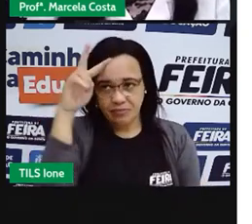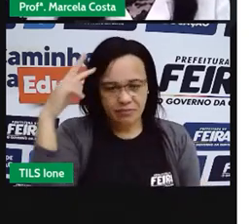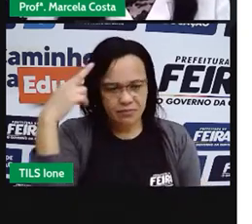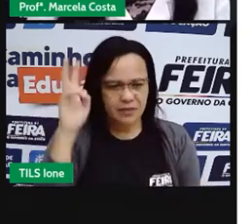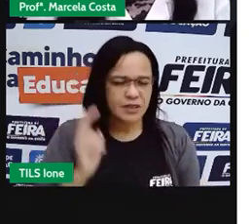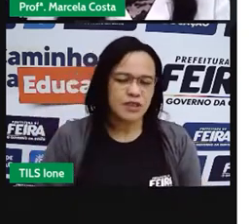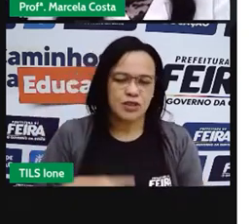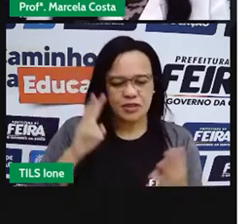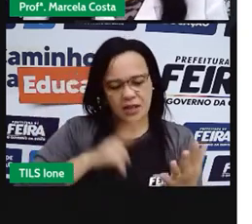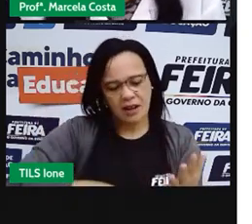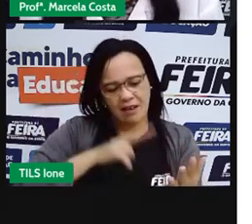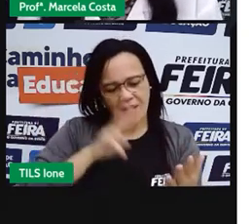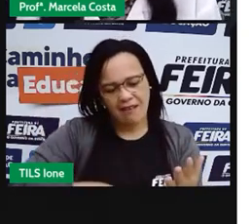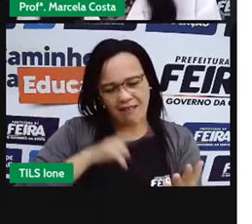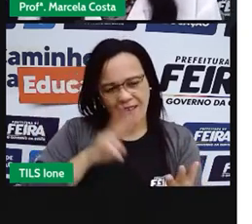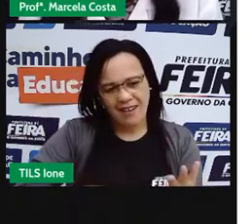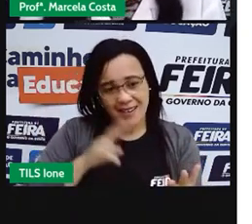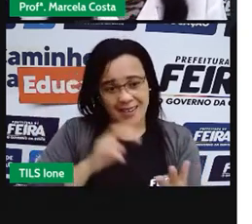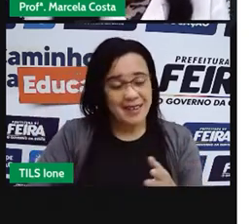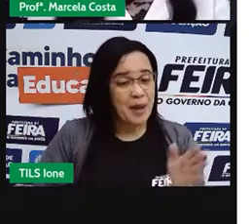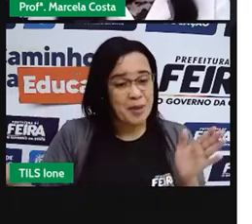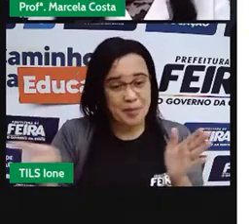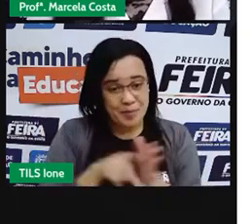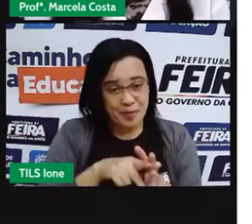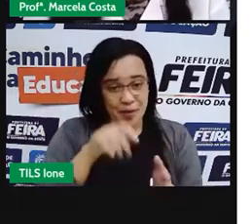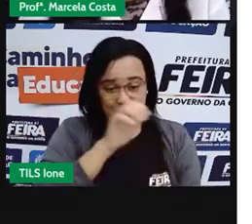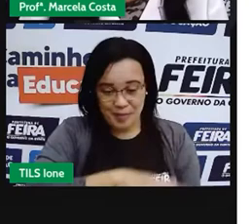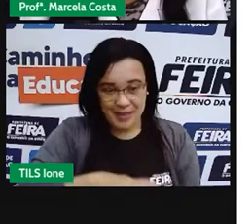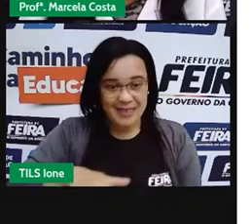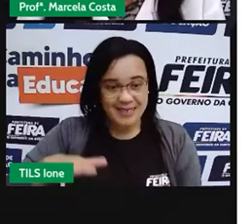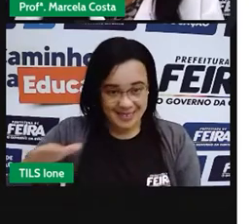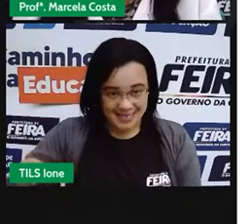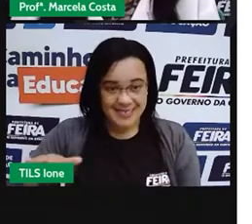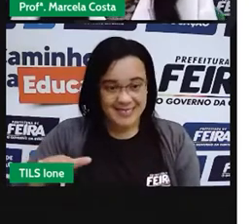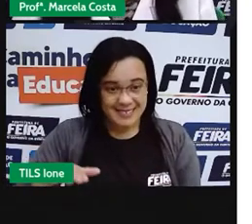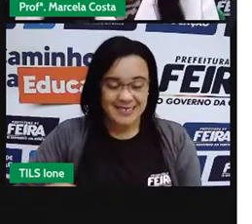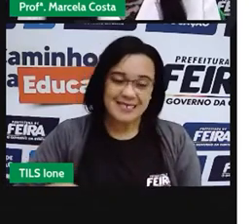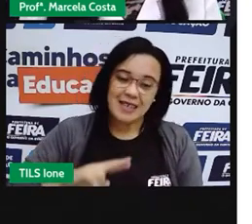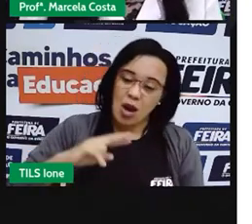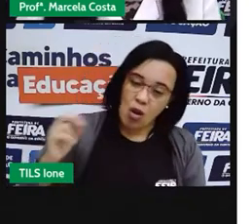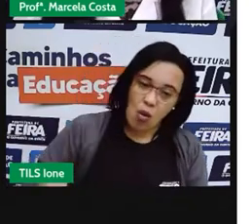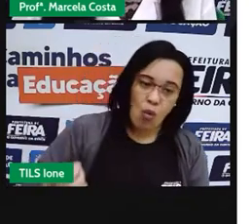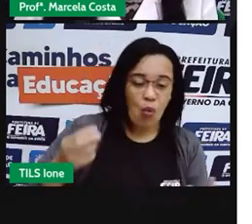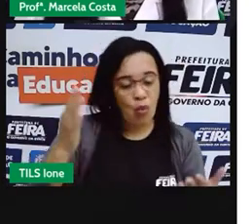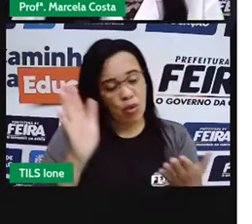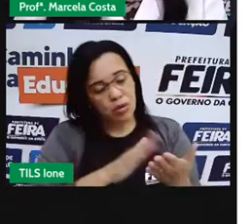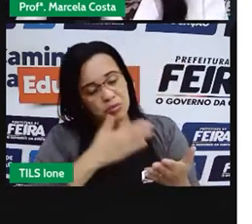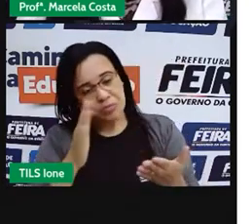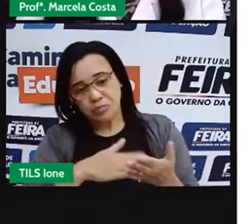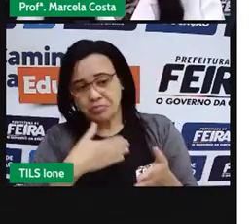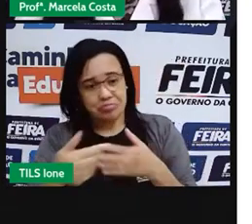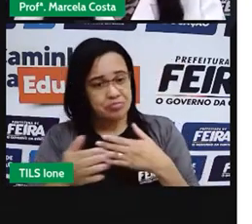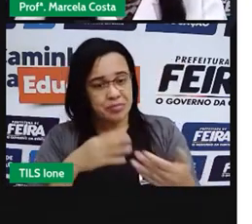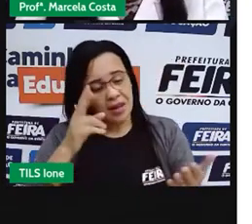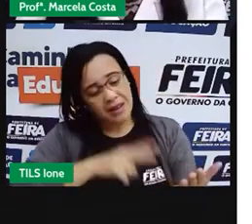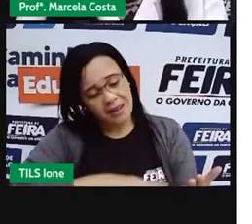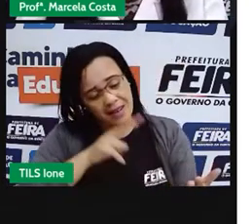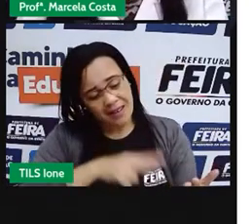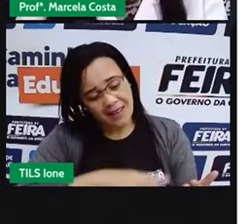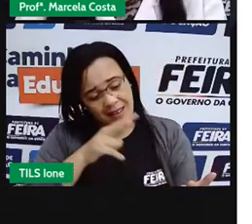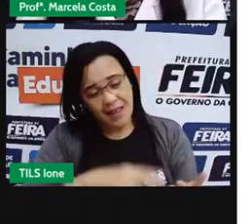a história de um clássico da literatura infantil, ou que você lê um livro, você já vai poder